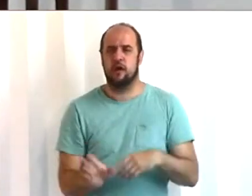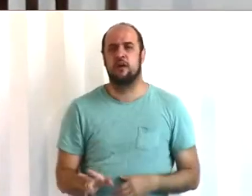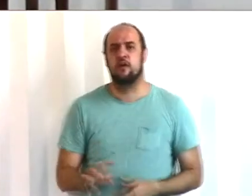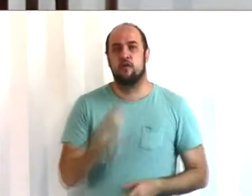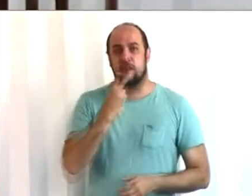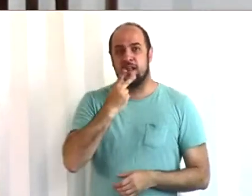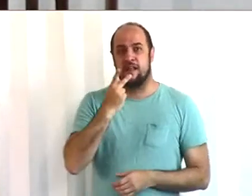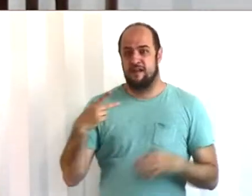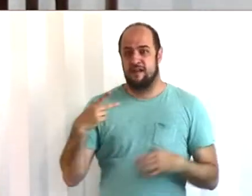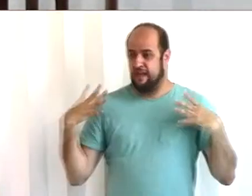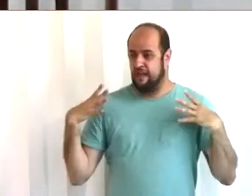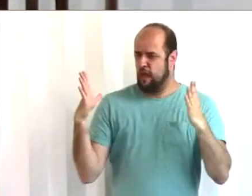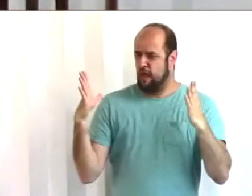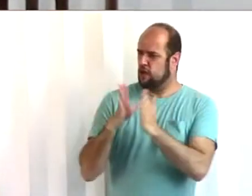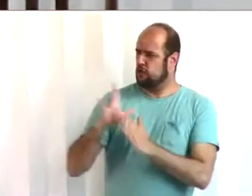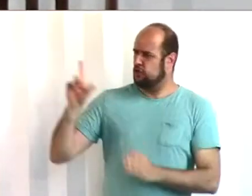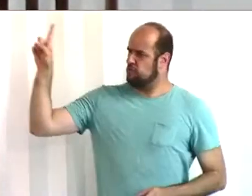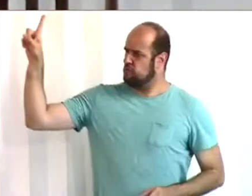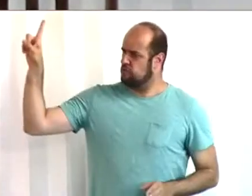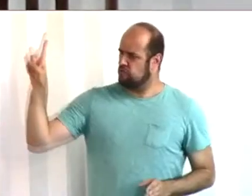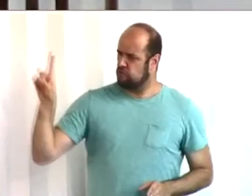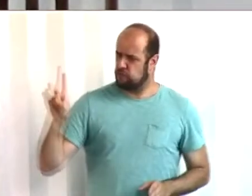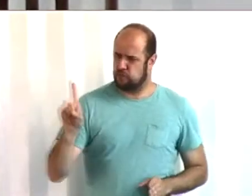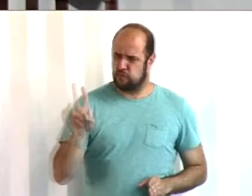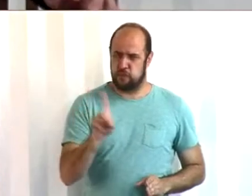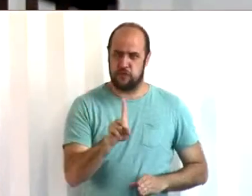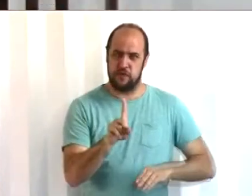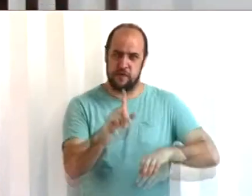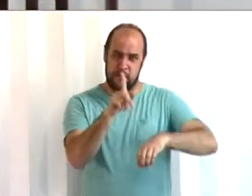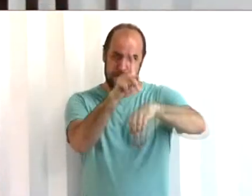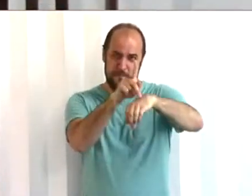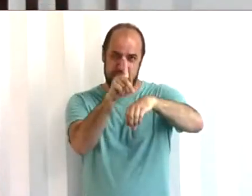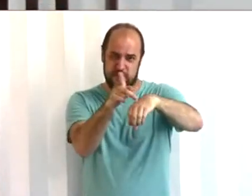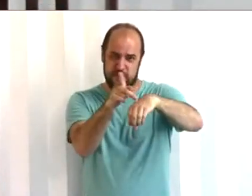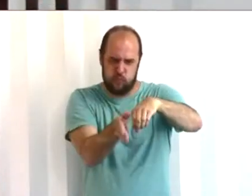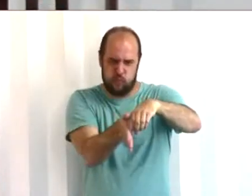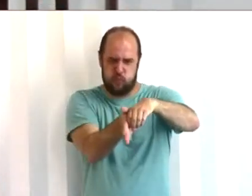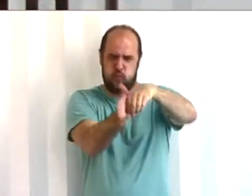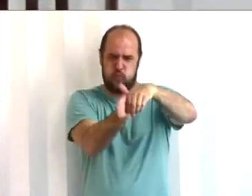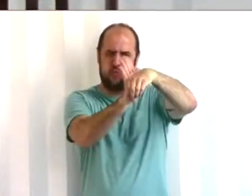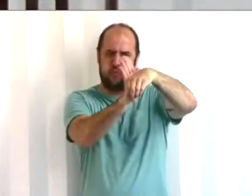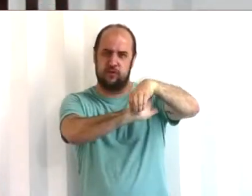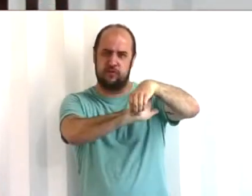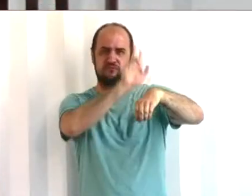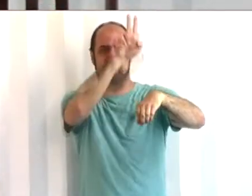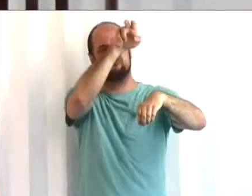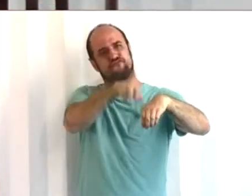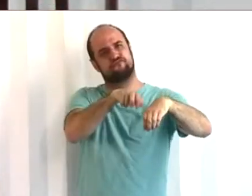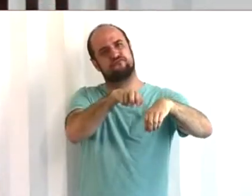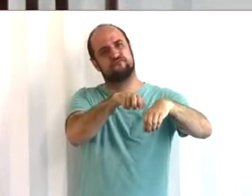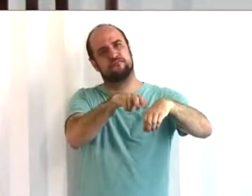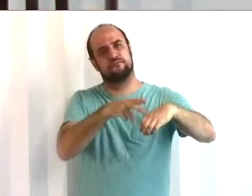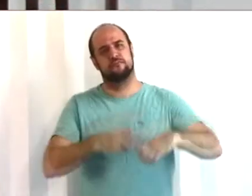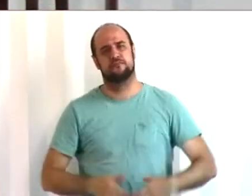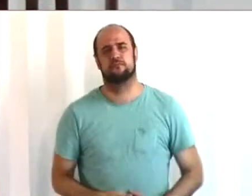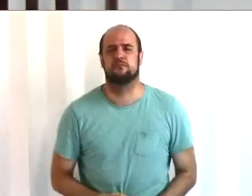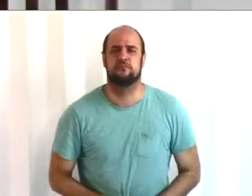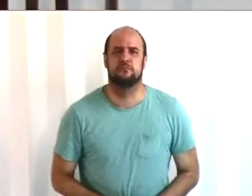que um anjo desceu dos céus, removeu a pedra e se assentou sobre ela.